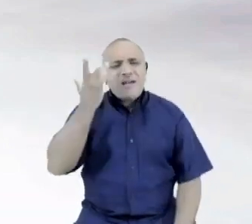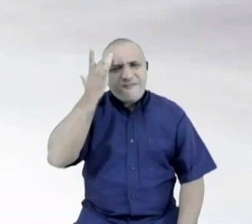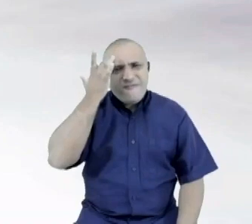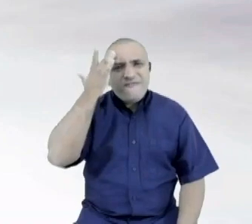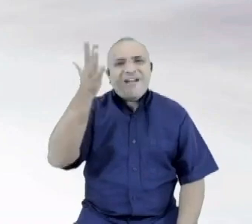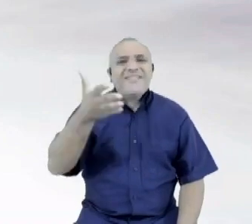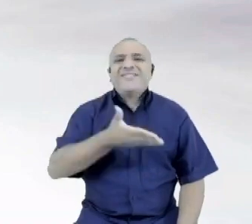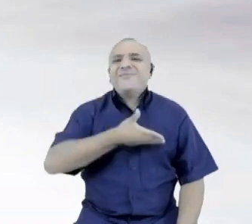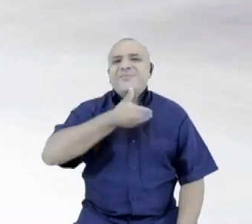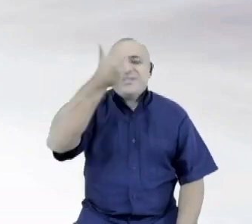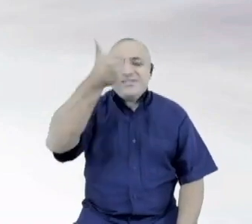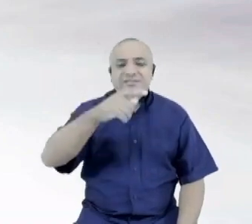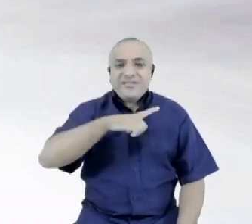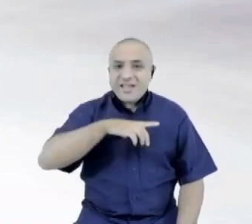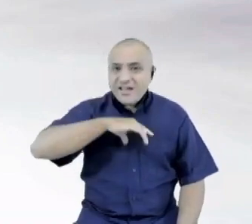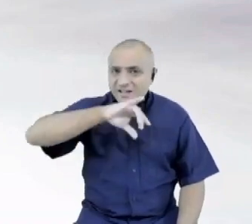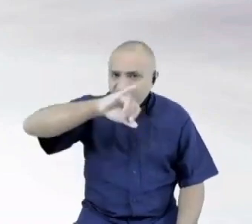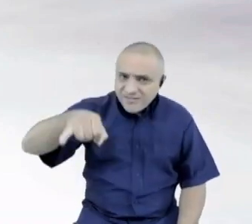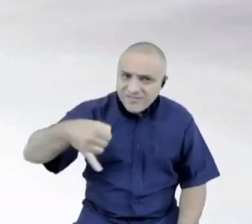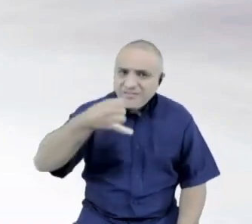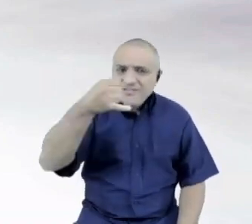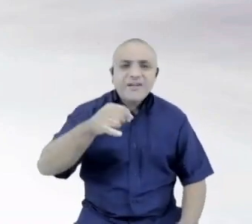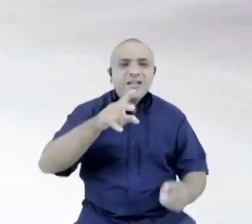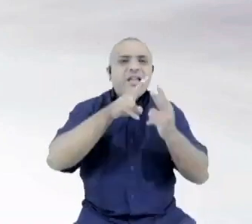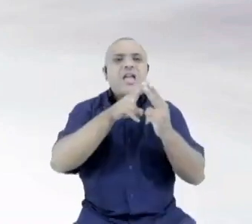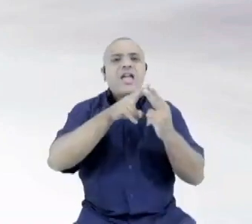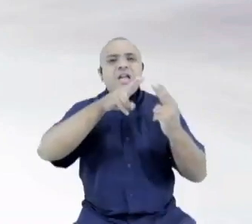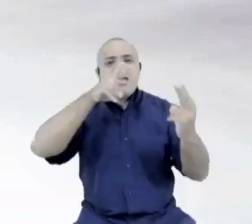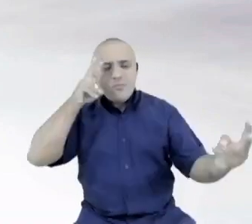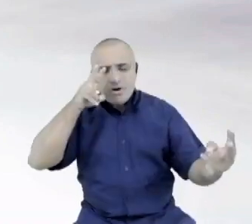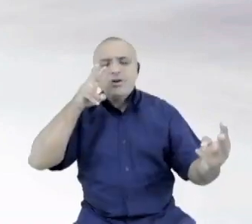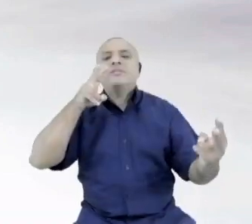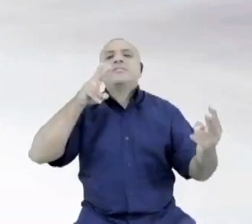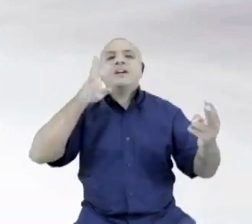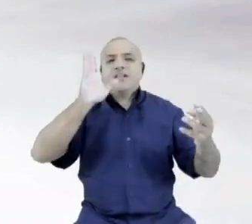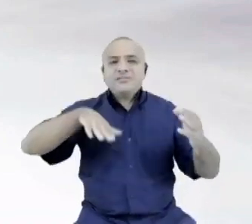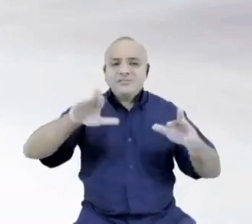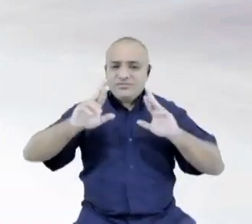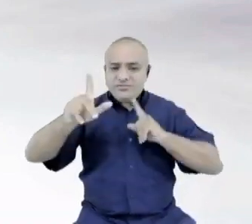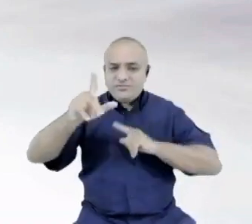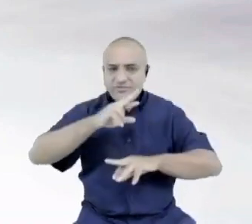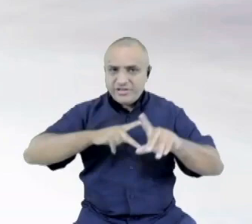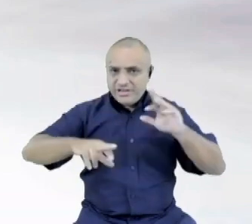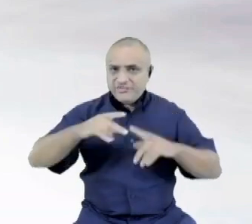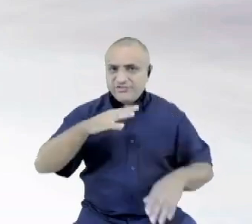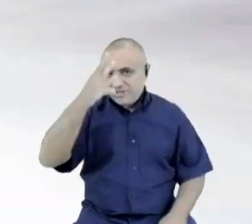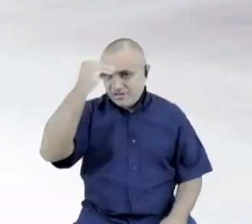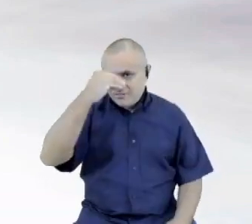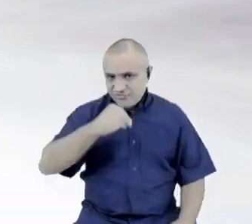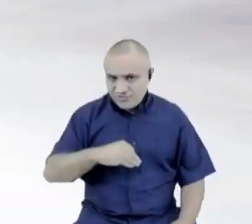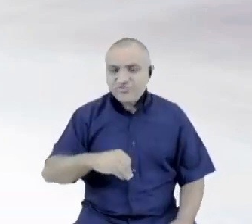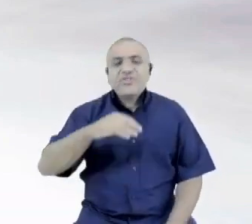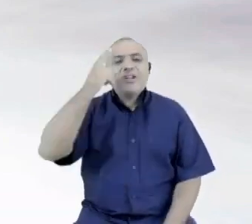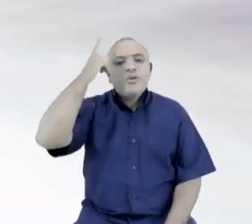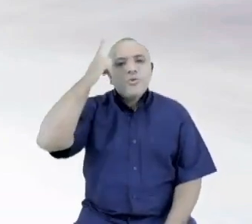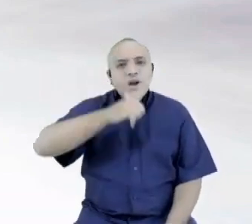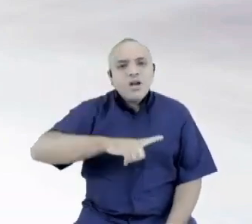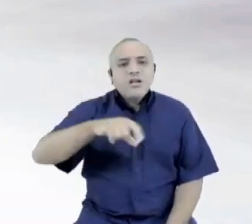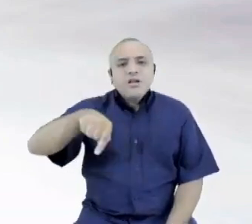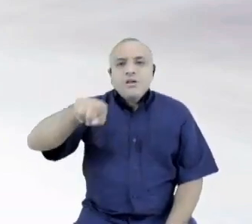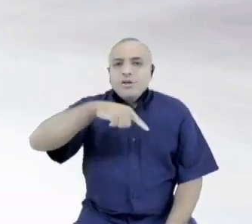vantagem da gente poder fazer remotamente, diferente, né, da radiologia, isso também é um ganho, né, que a gente